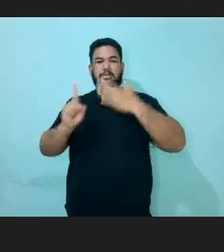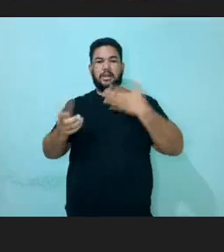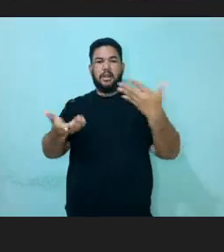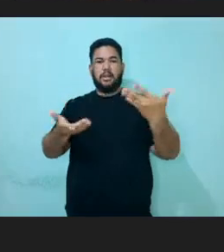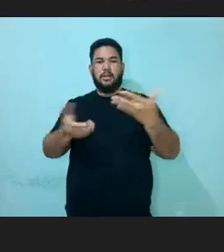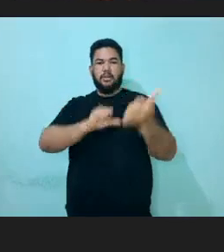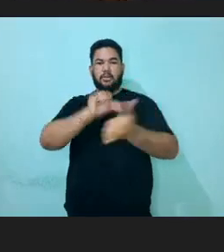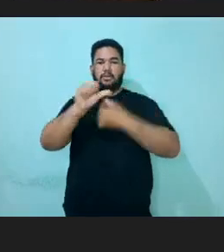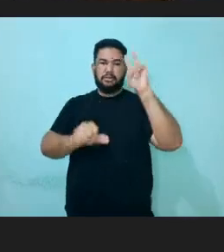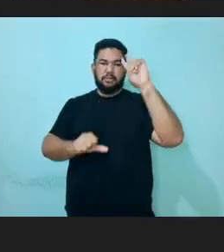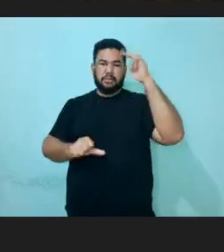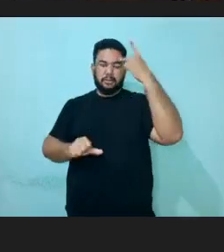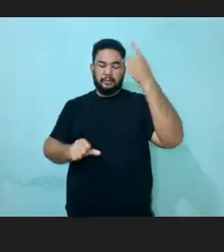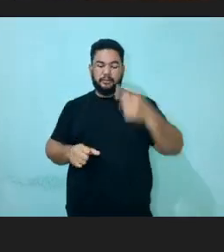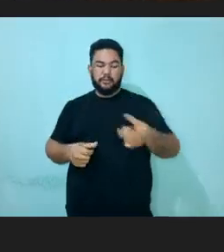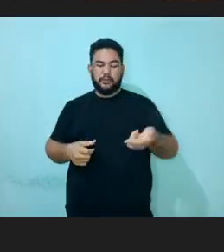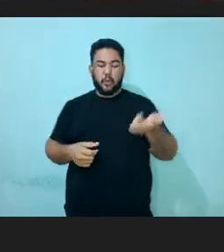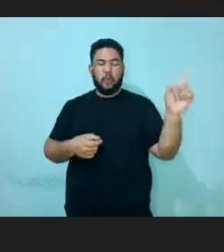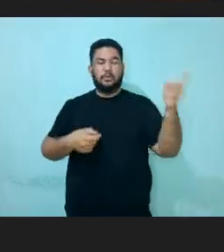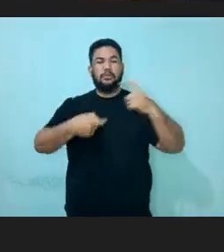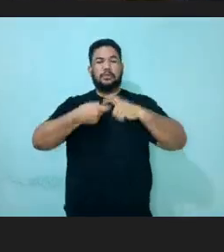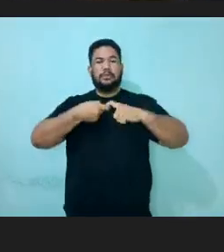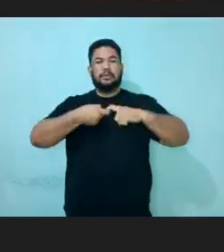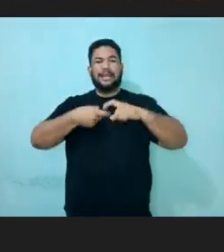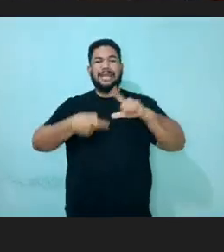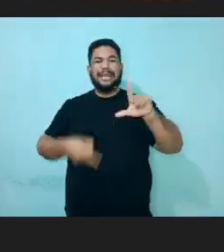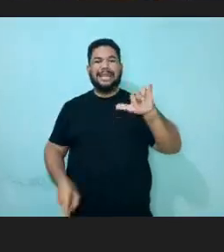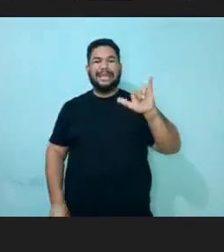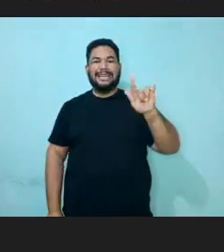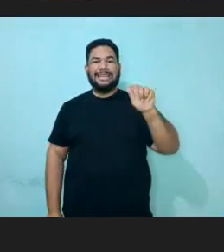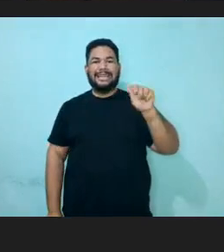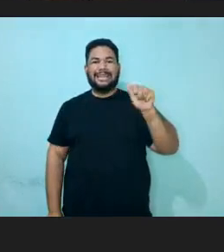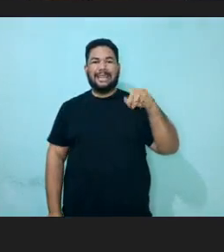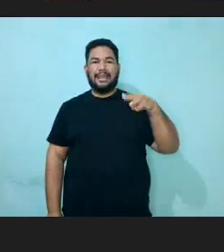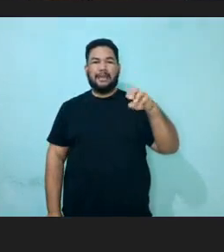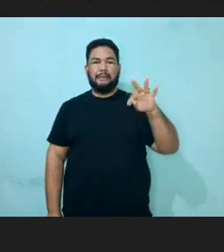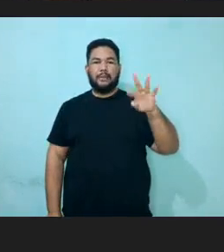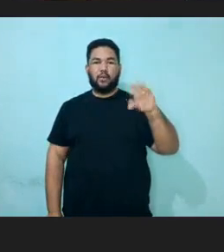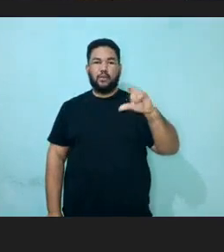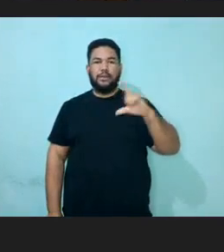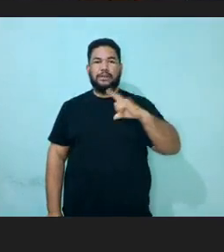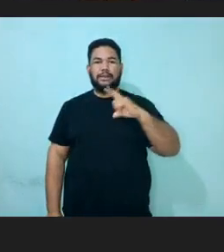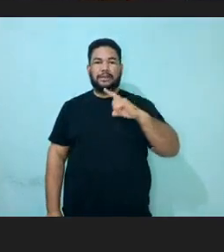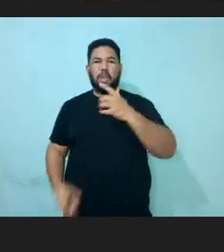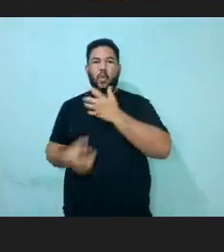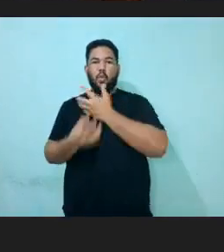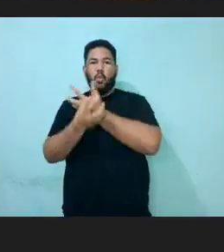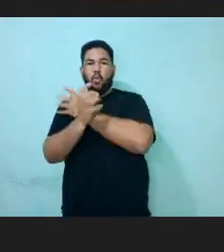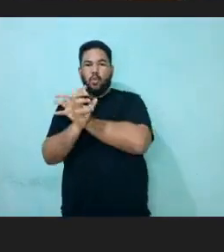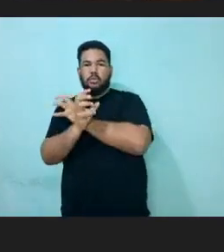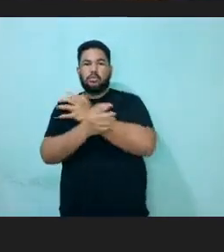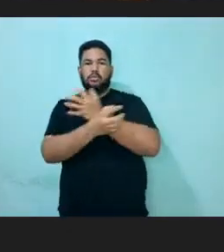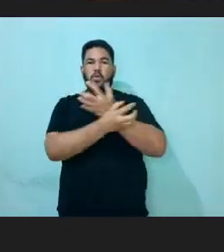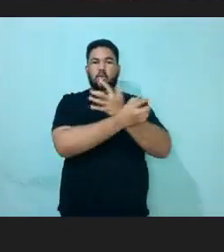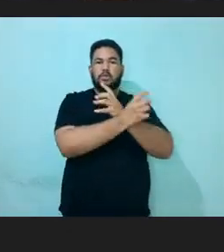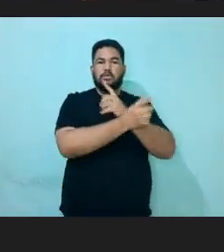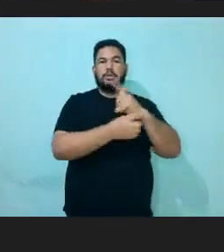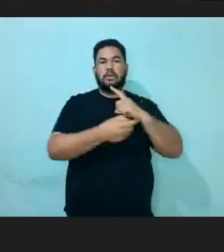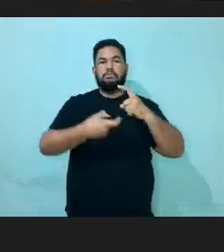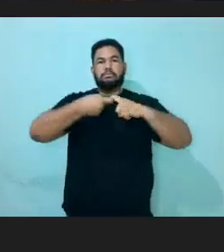Ligamento. Estrutura que liga um osso ao outro. Bem simples.